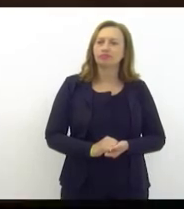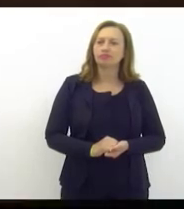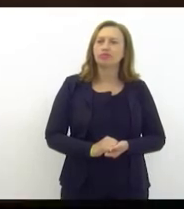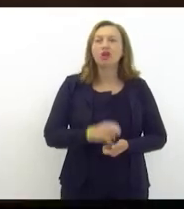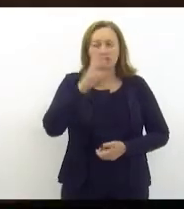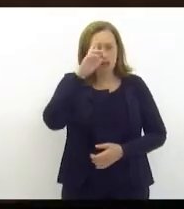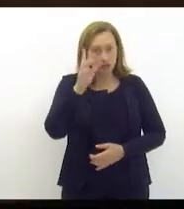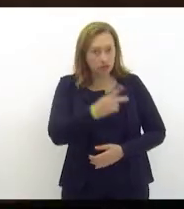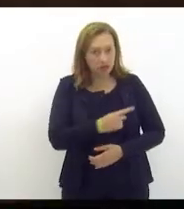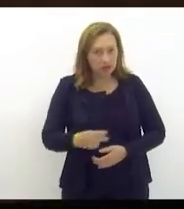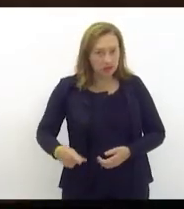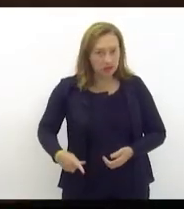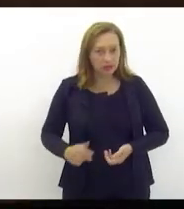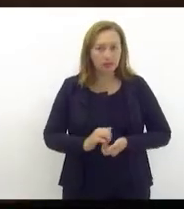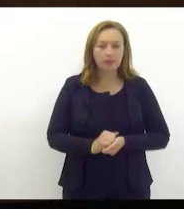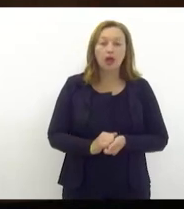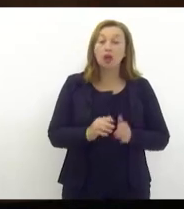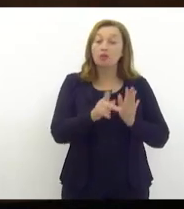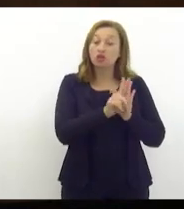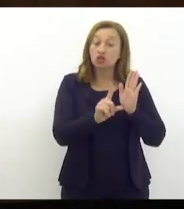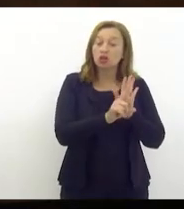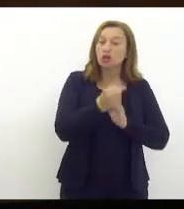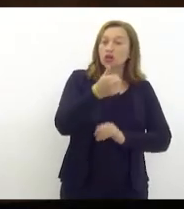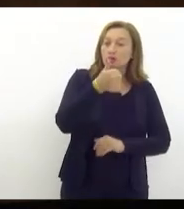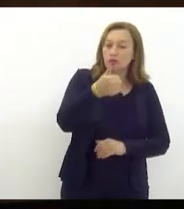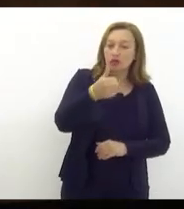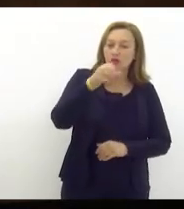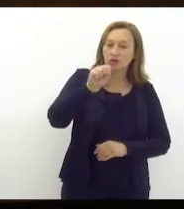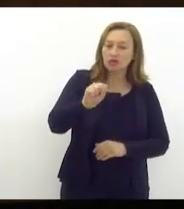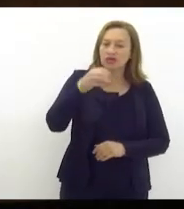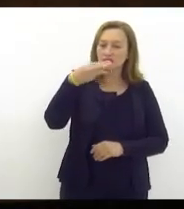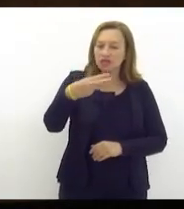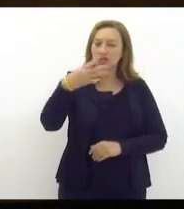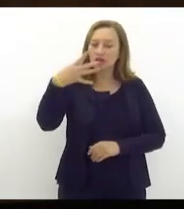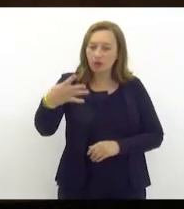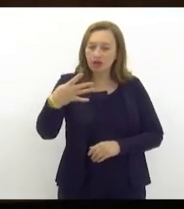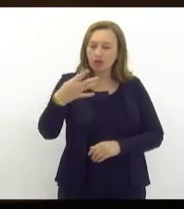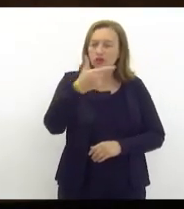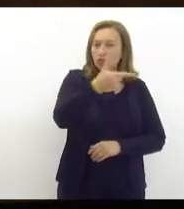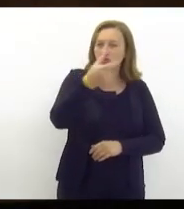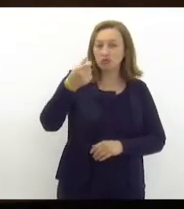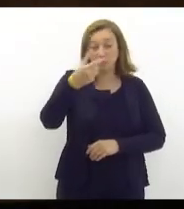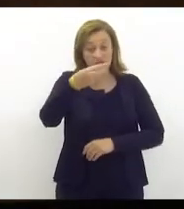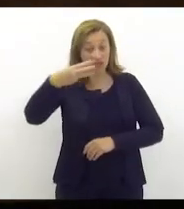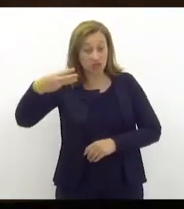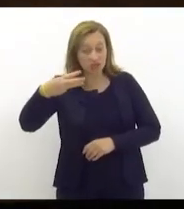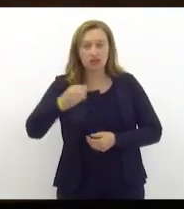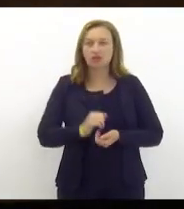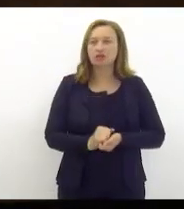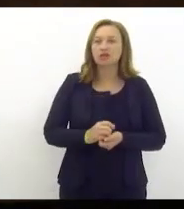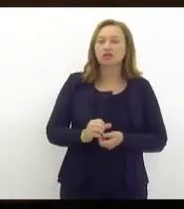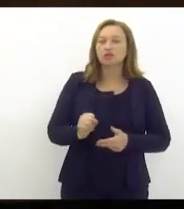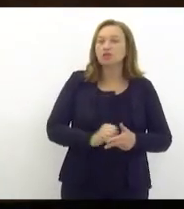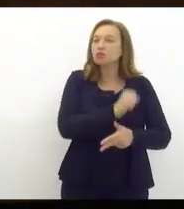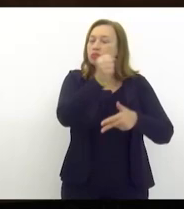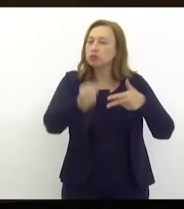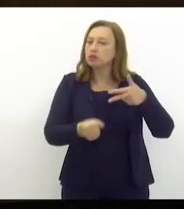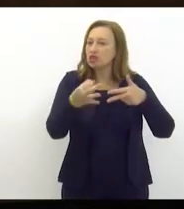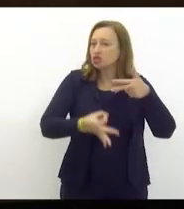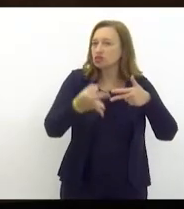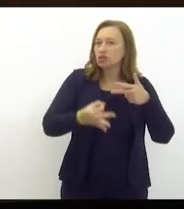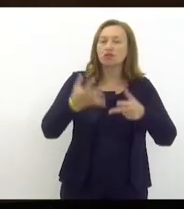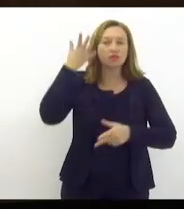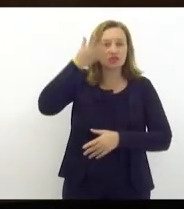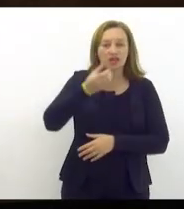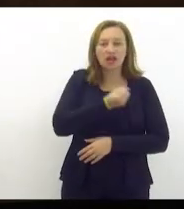Senhor presidente, projeto de lei 1834 de 2023, de autoria do Poder Judiciário,